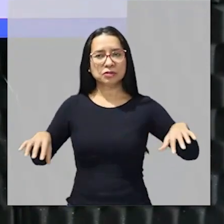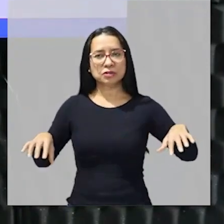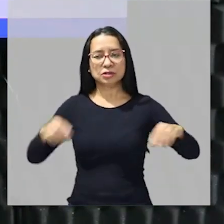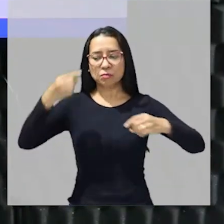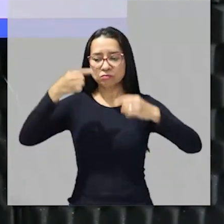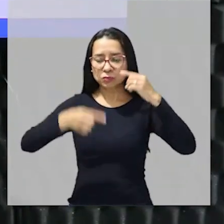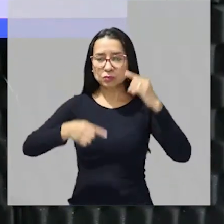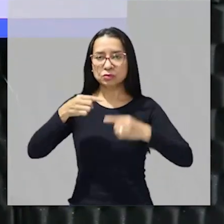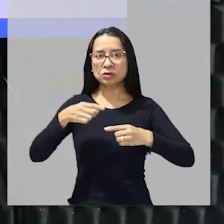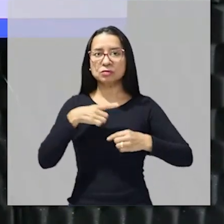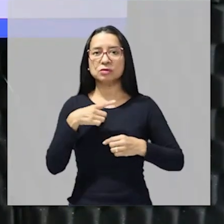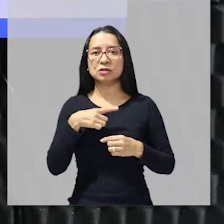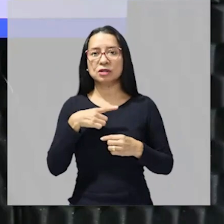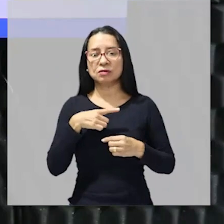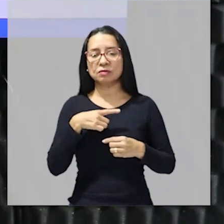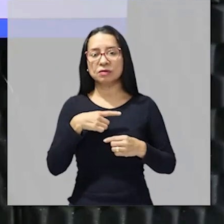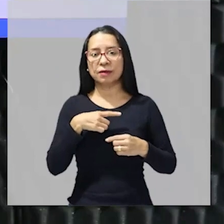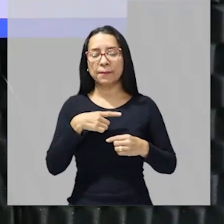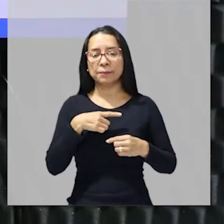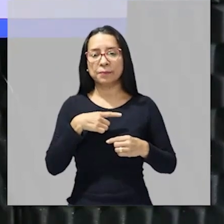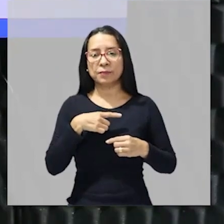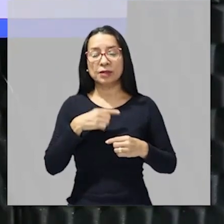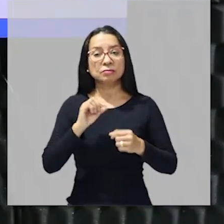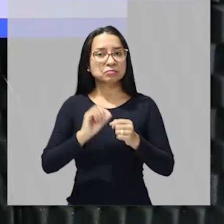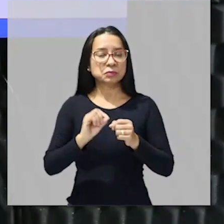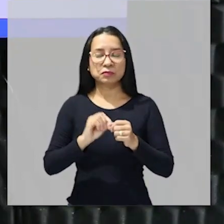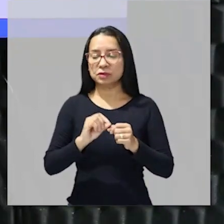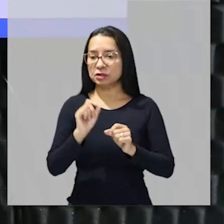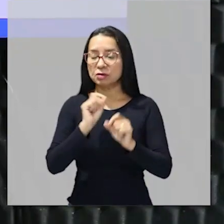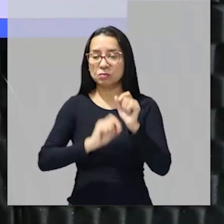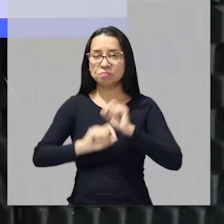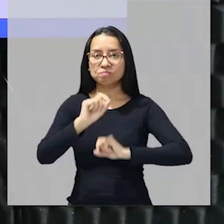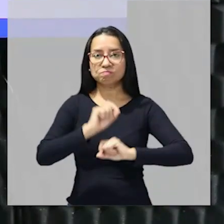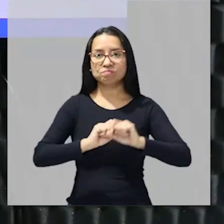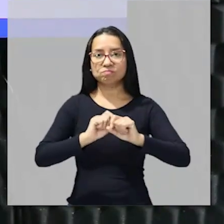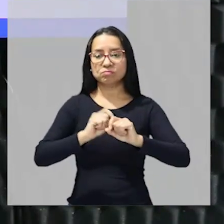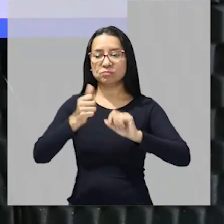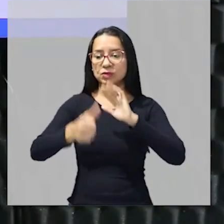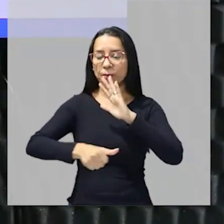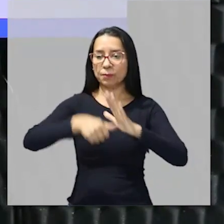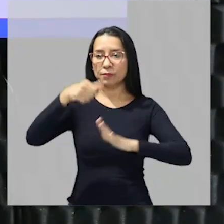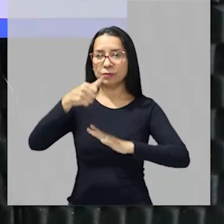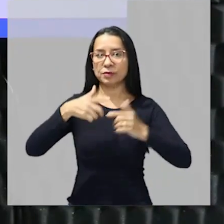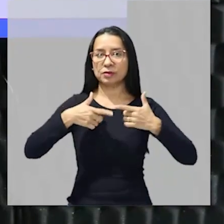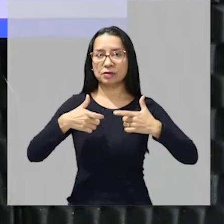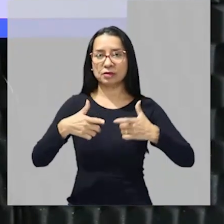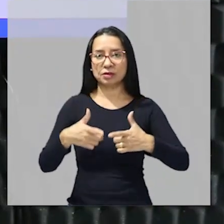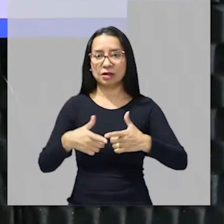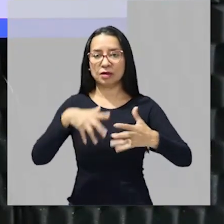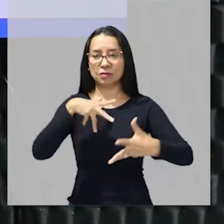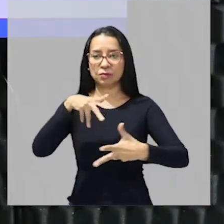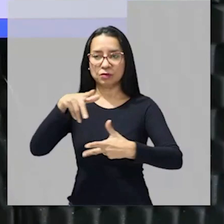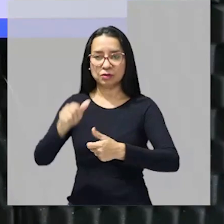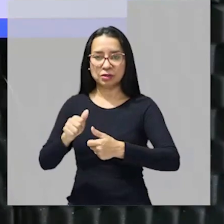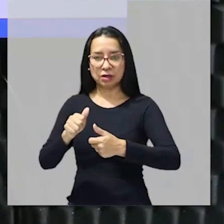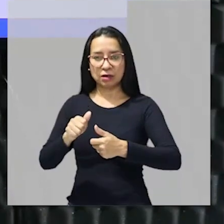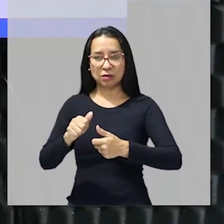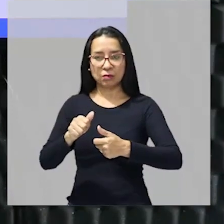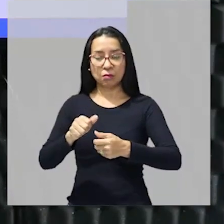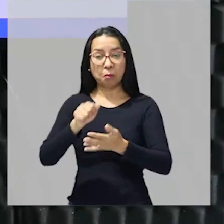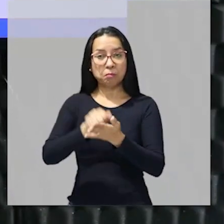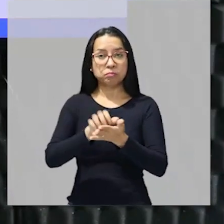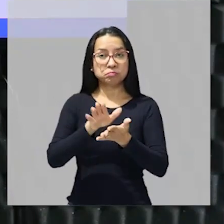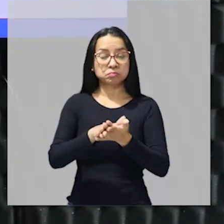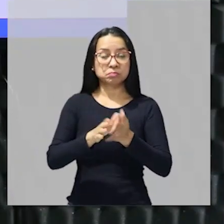se teve, né, e até mesmo para não se fazer como se fez depois da Primeira Guerra Mundial, com o tratado revanchista como de